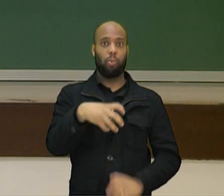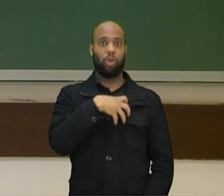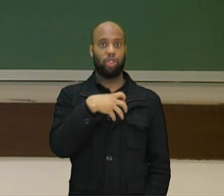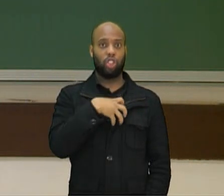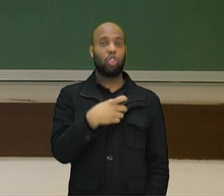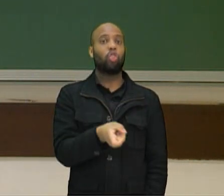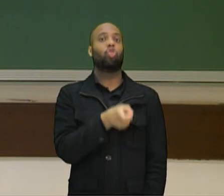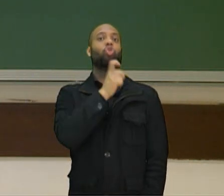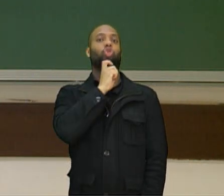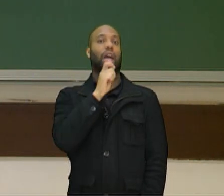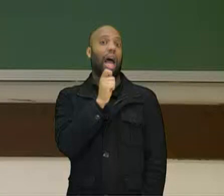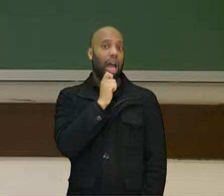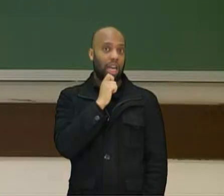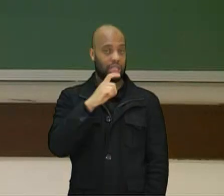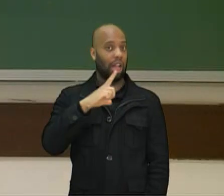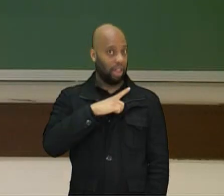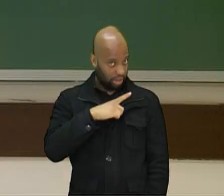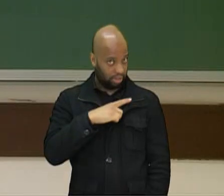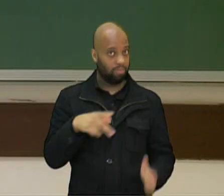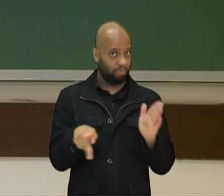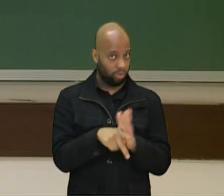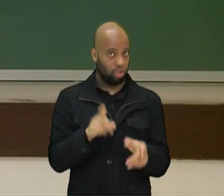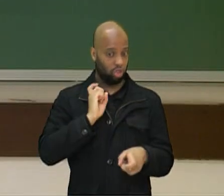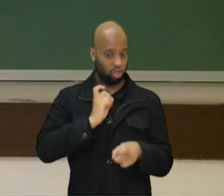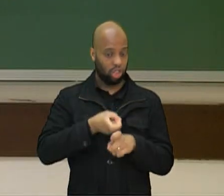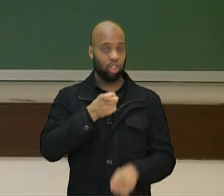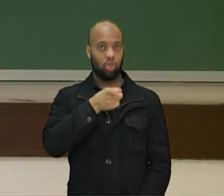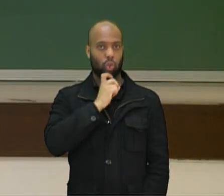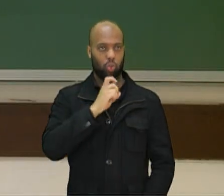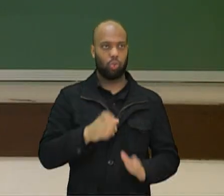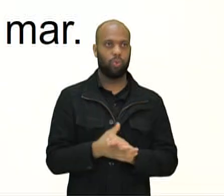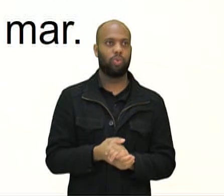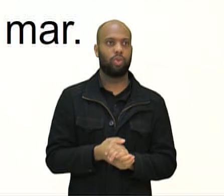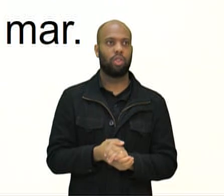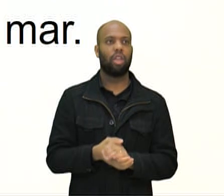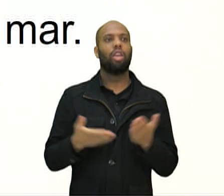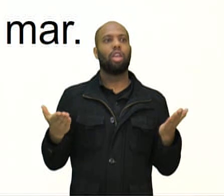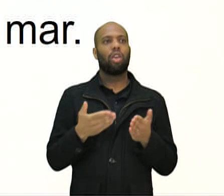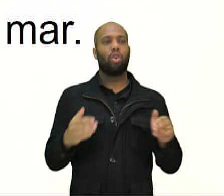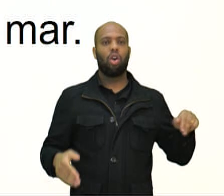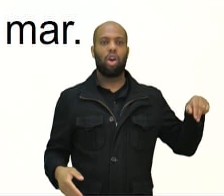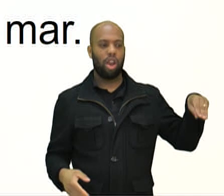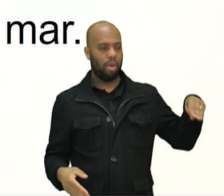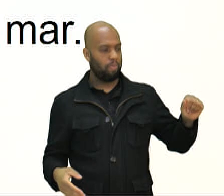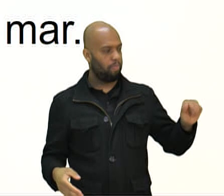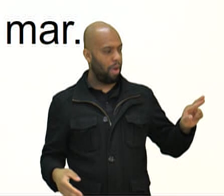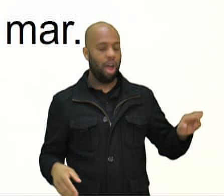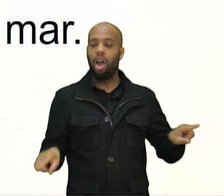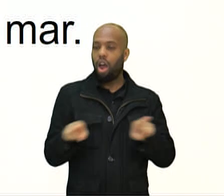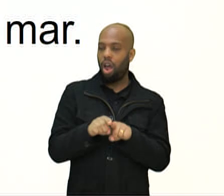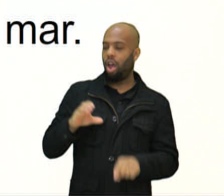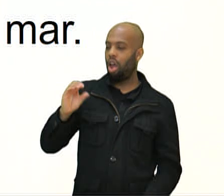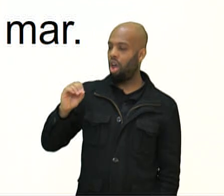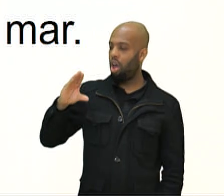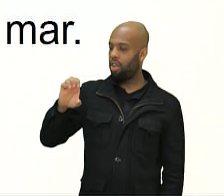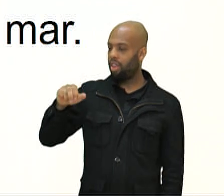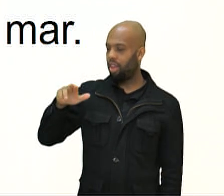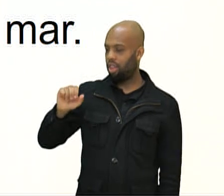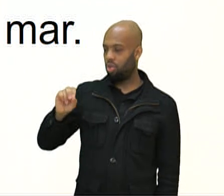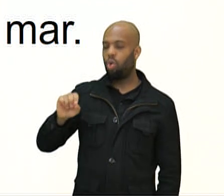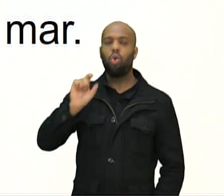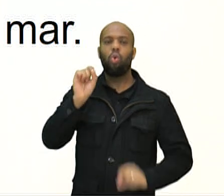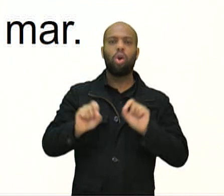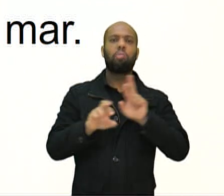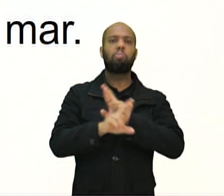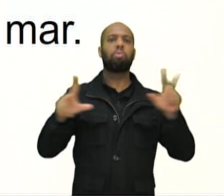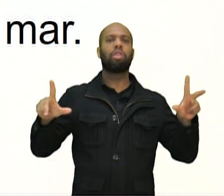estado gelado, estado de gelo. E aqui, ó, mares e oceanos. Qual é a diferença entre mar e oceano? Quando a